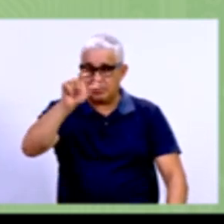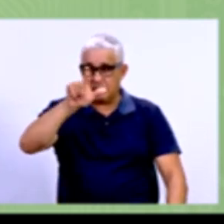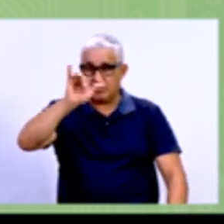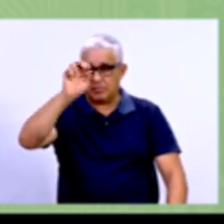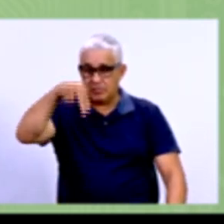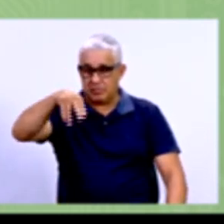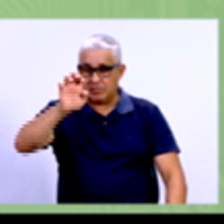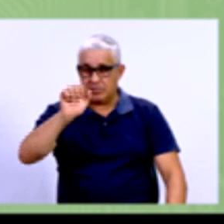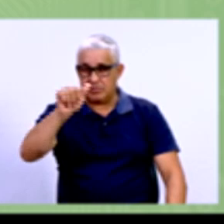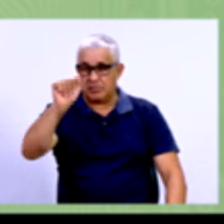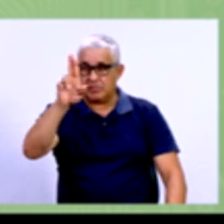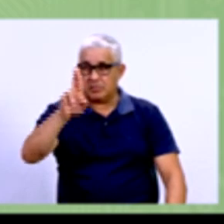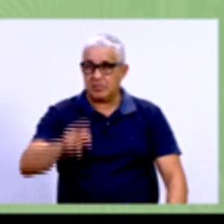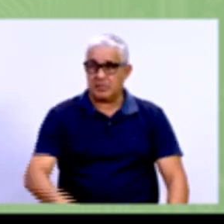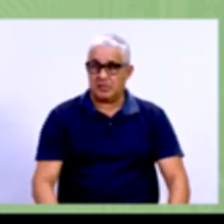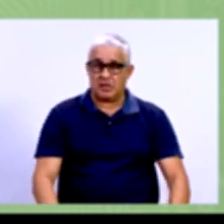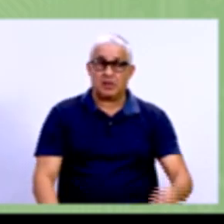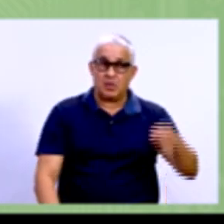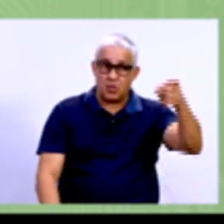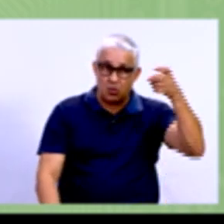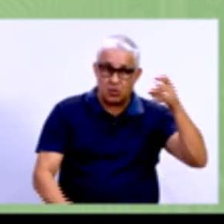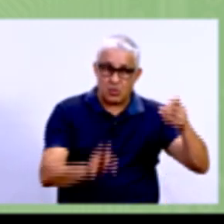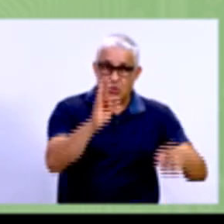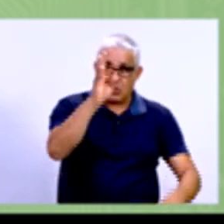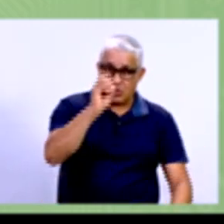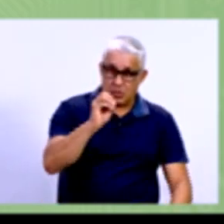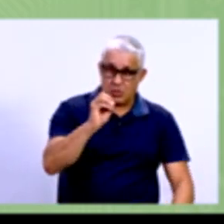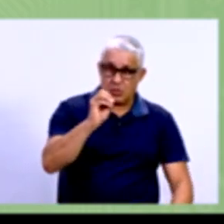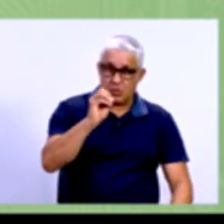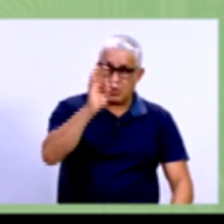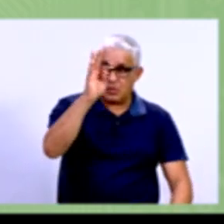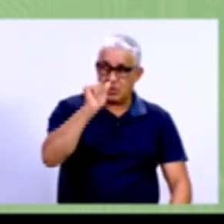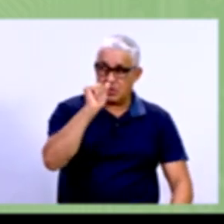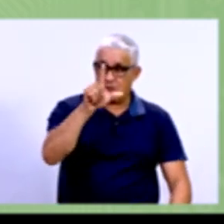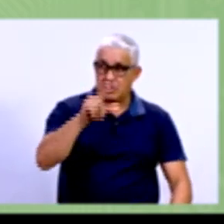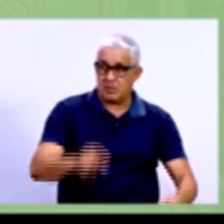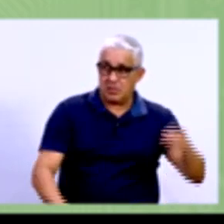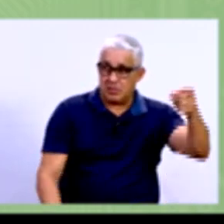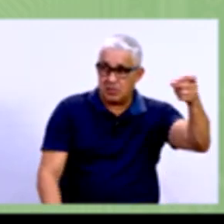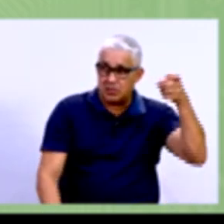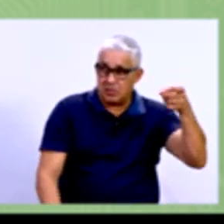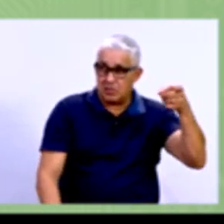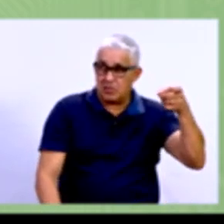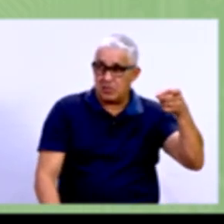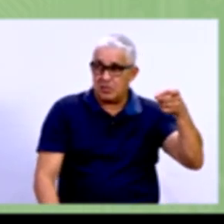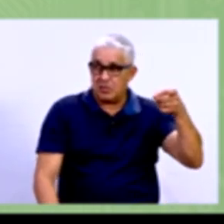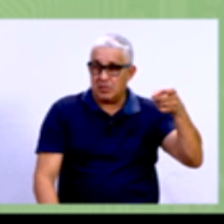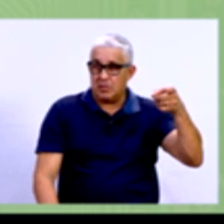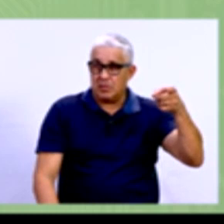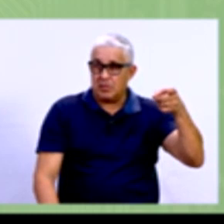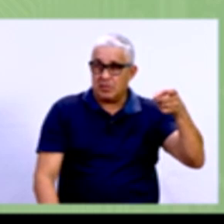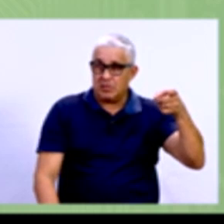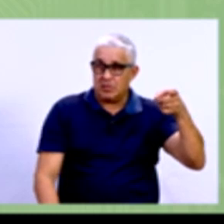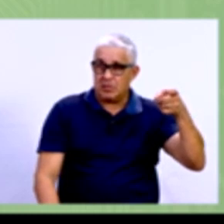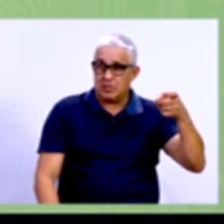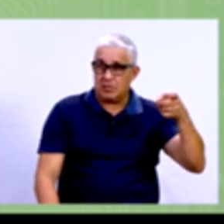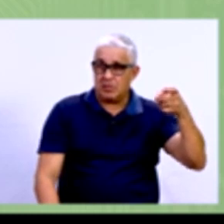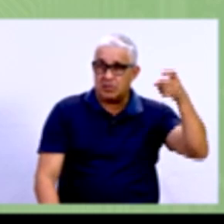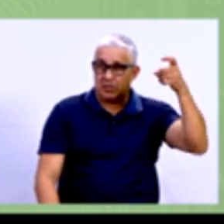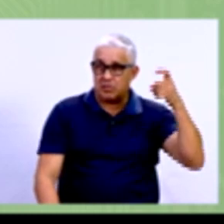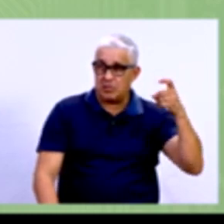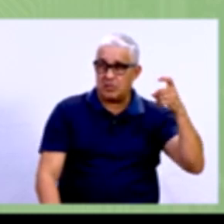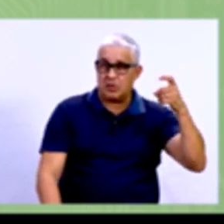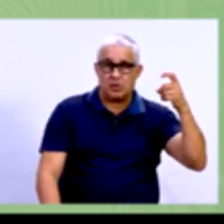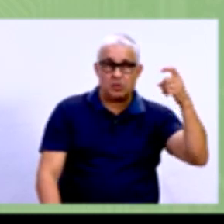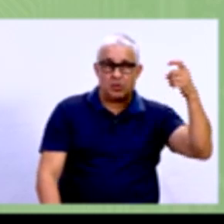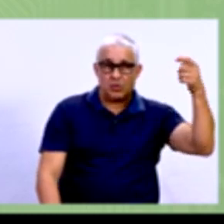x, né? A média de x, no caso da regressão a gente usa a média, e total de x elevado ao quadrado. No caso